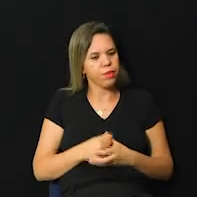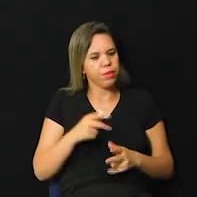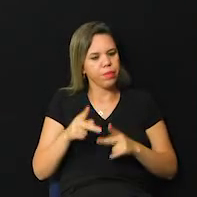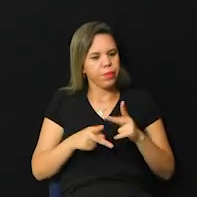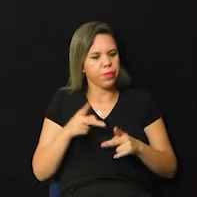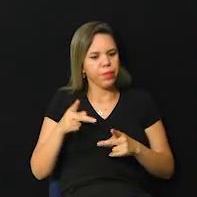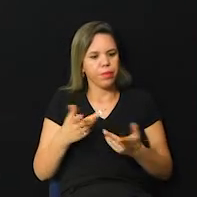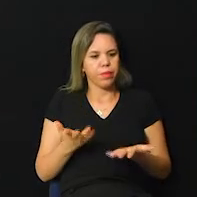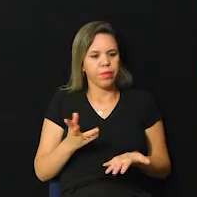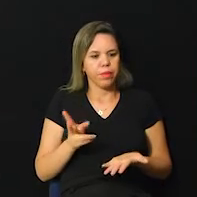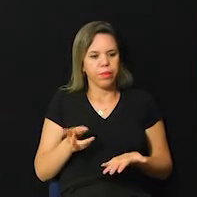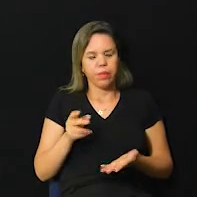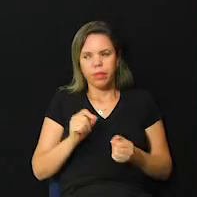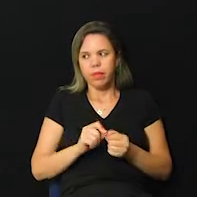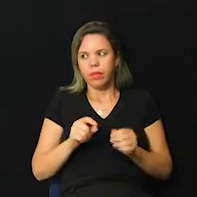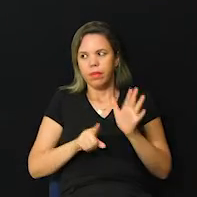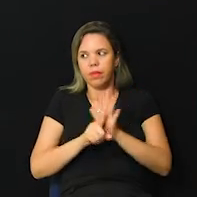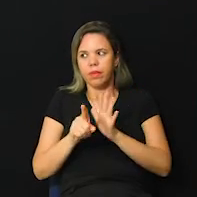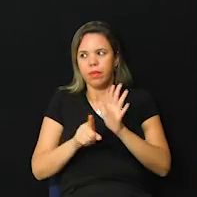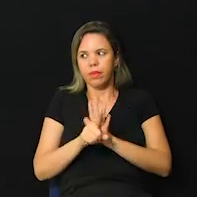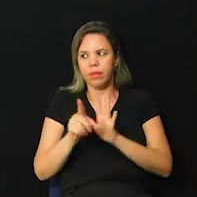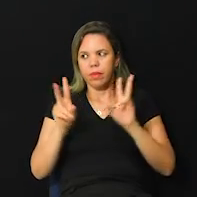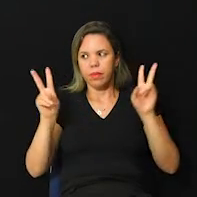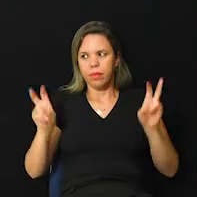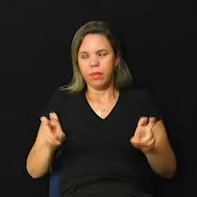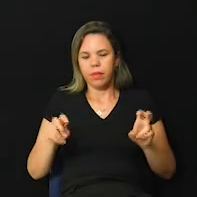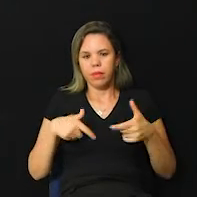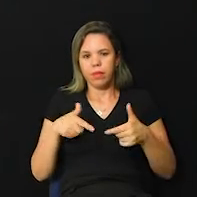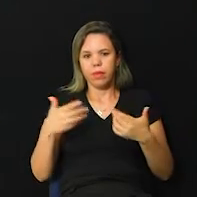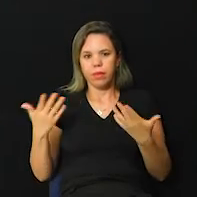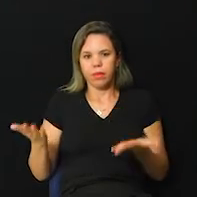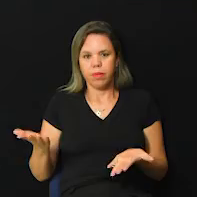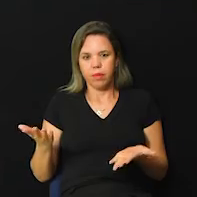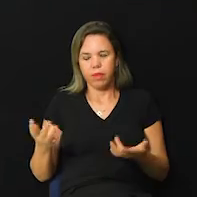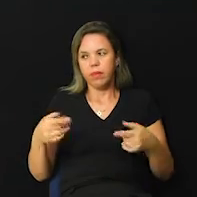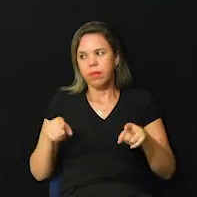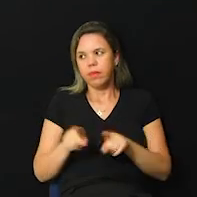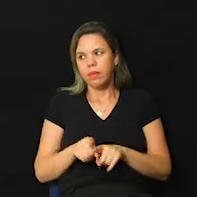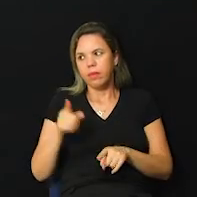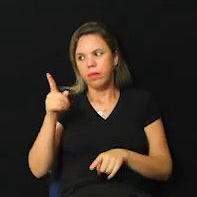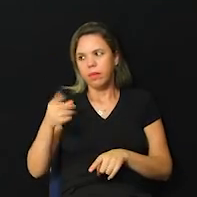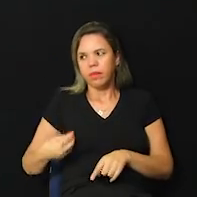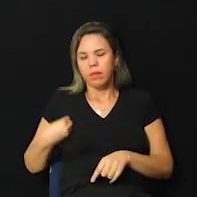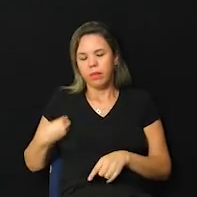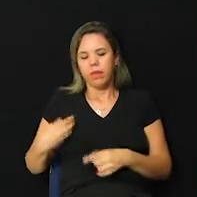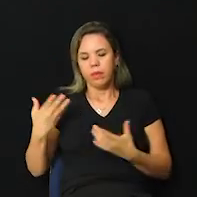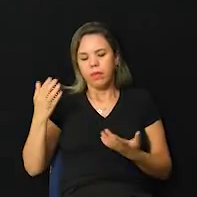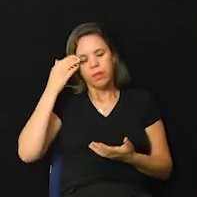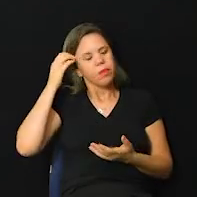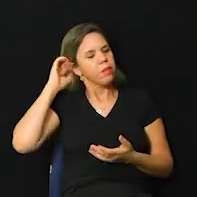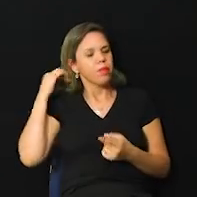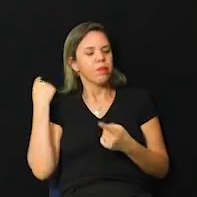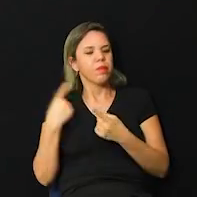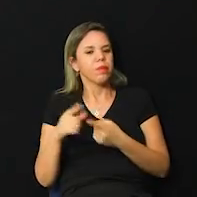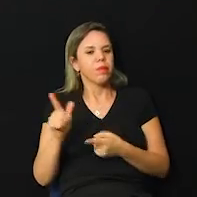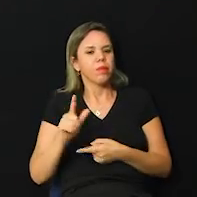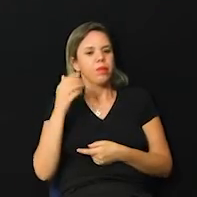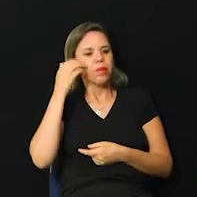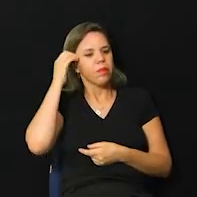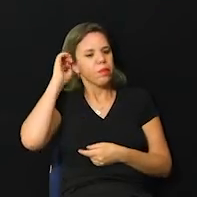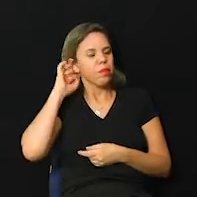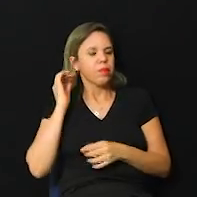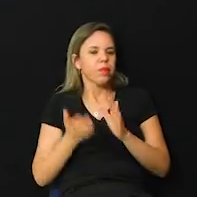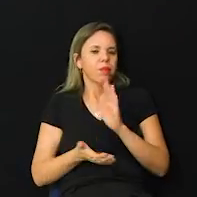pessoal percebeu né Gabriele que eu fiz bastante perguntas sobre o seu trabalho mas também sobre a sua vida aí né porque